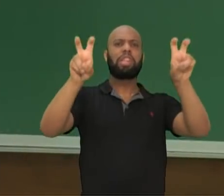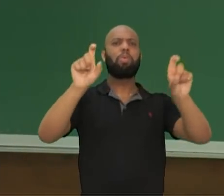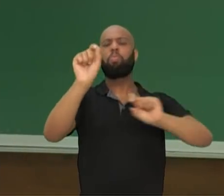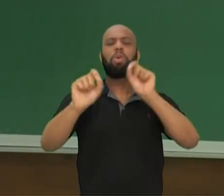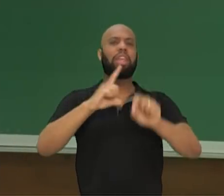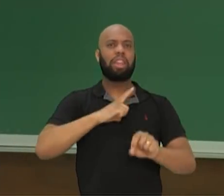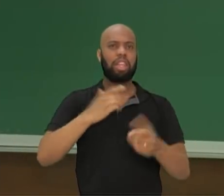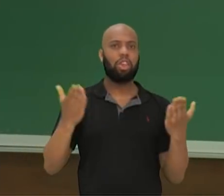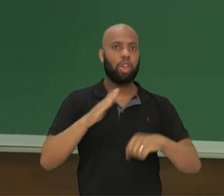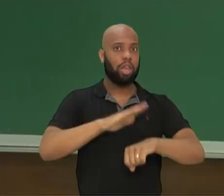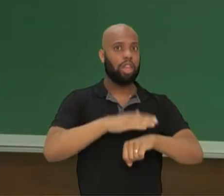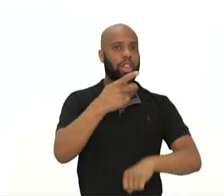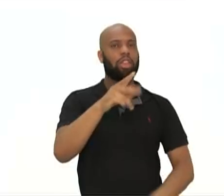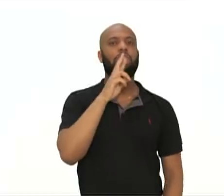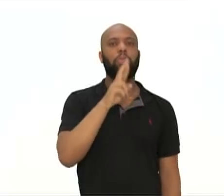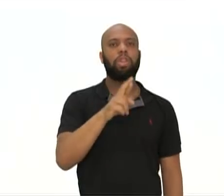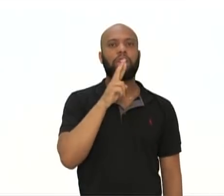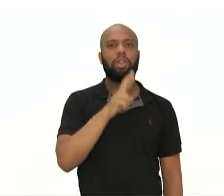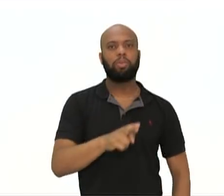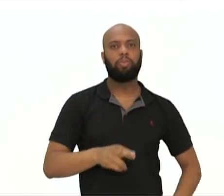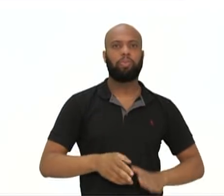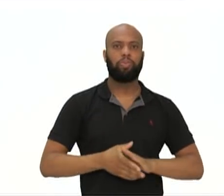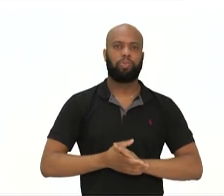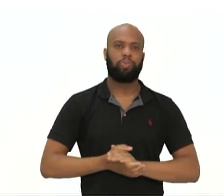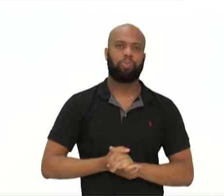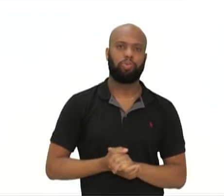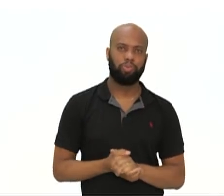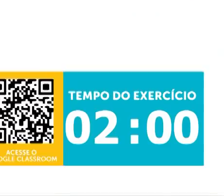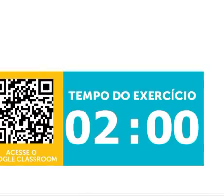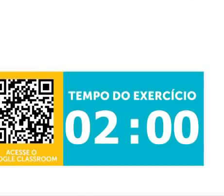notícia. Vamos lá respondendo?